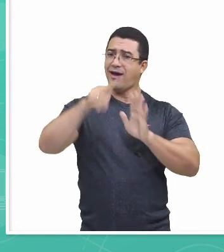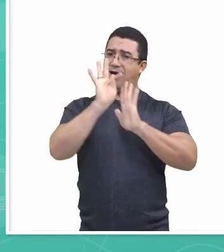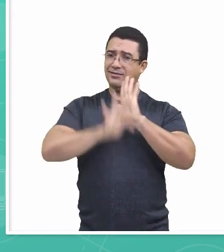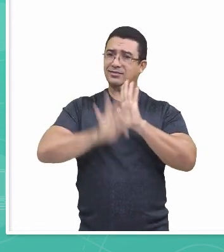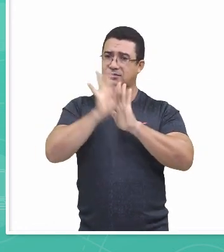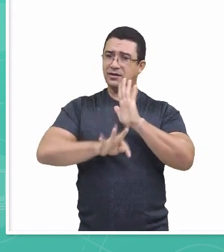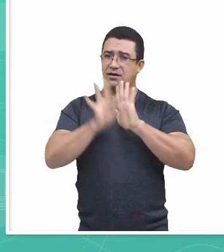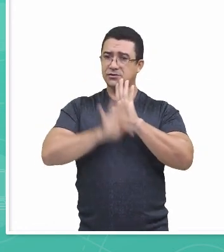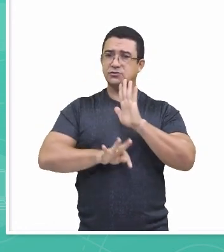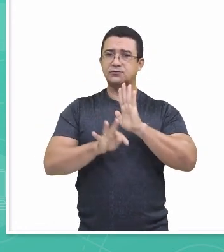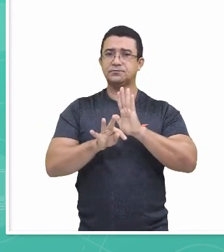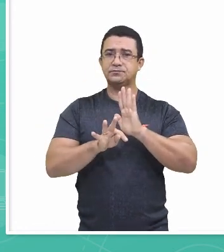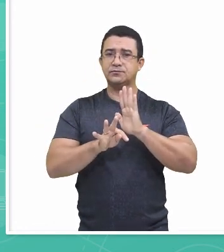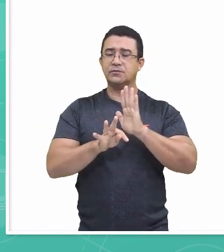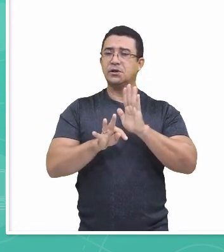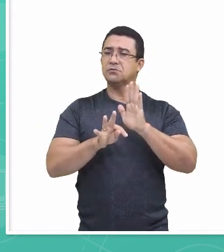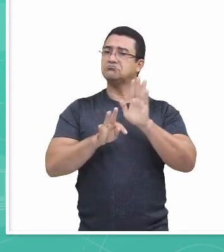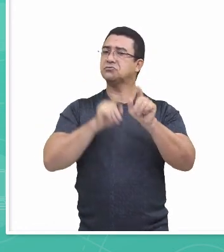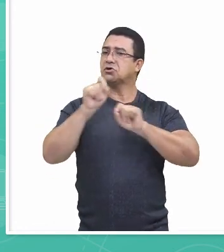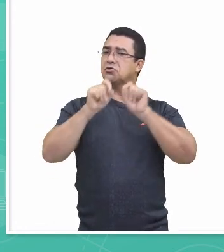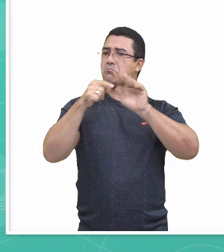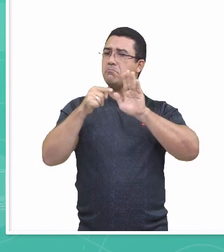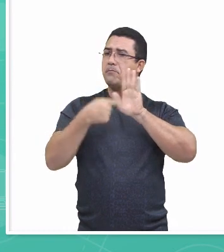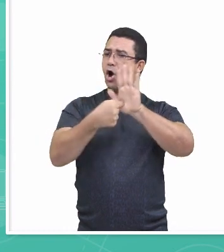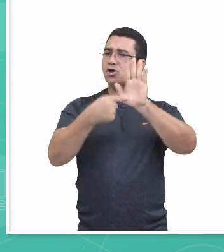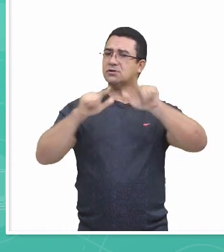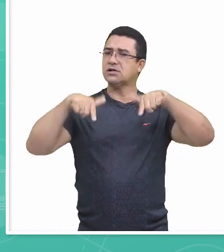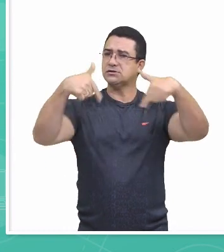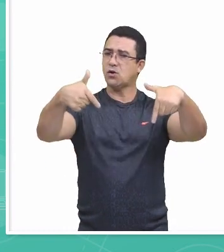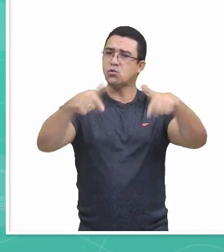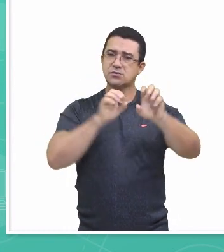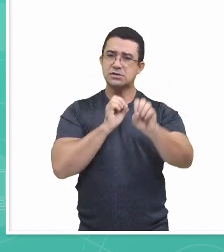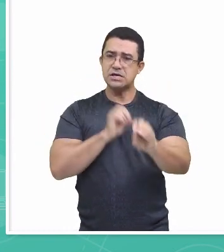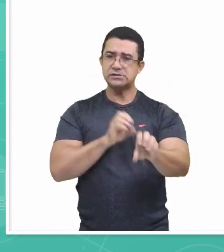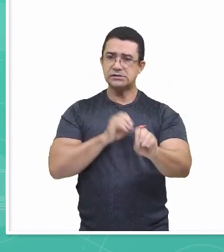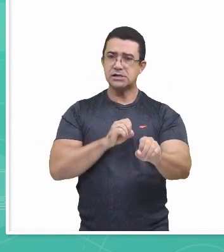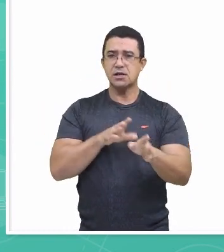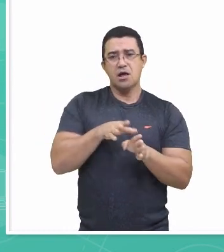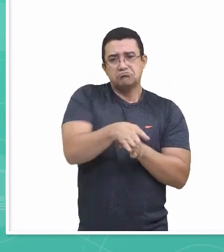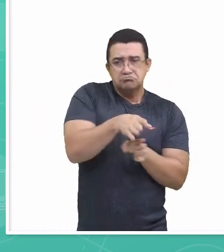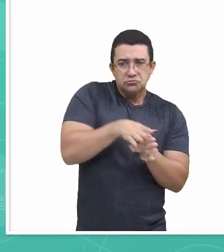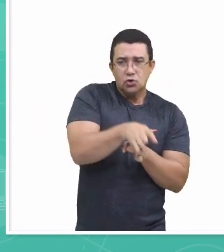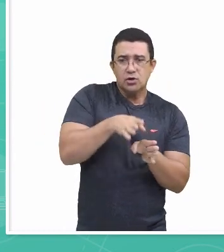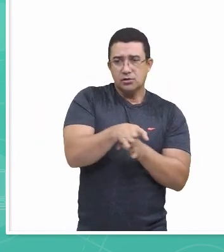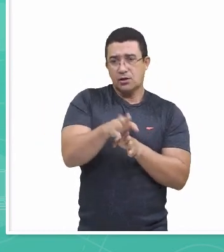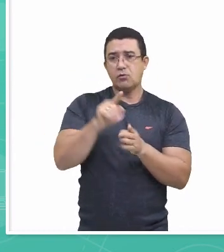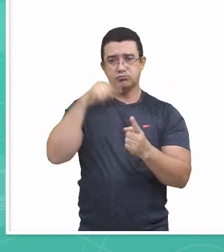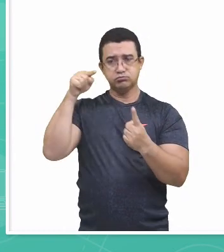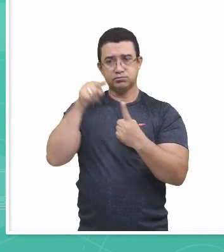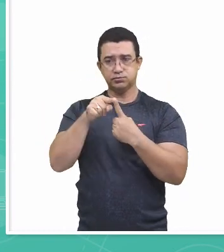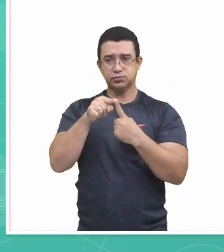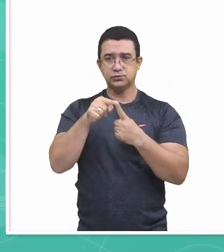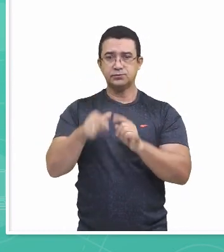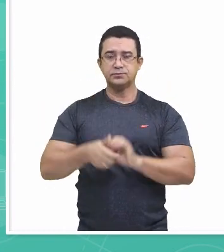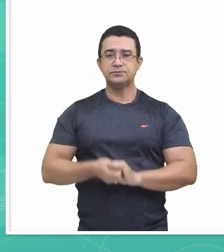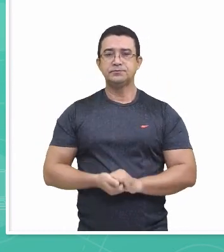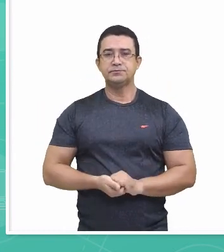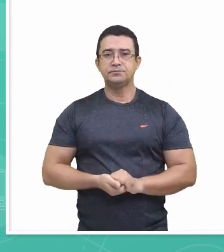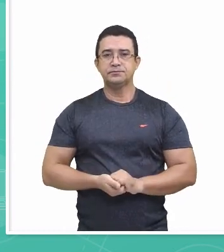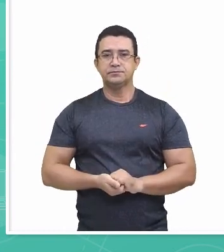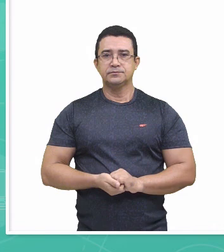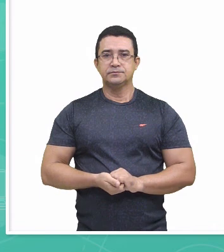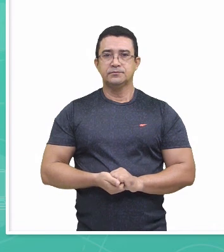eu retornar aqui, injuntivos, vão te ensinar, vão te orientar em algo. Muito bem. Olha só,